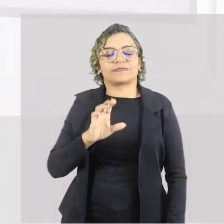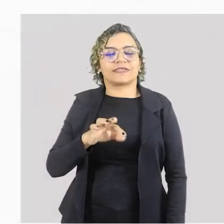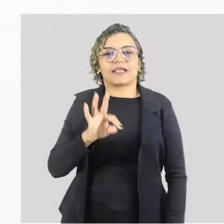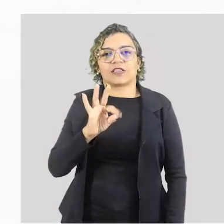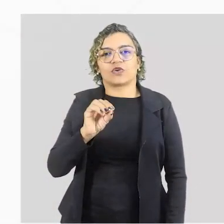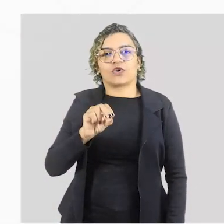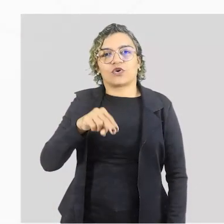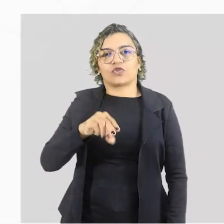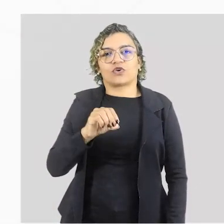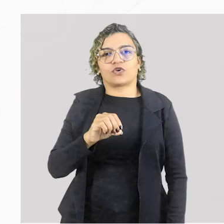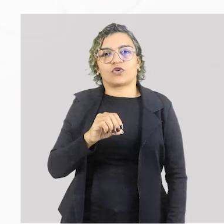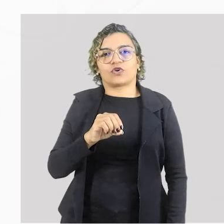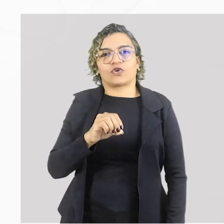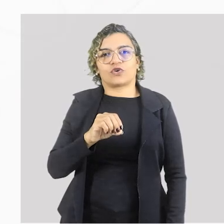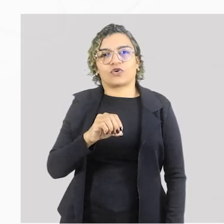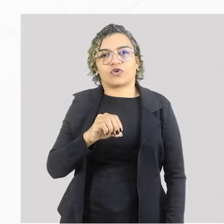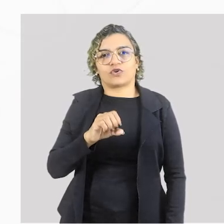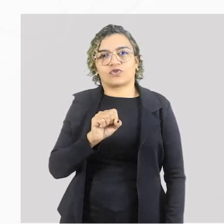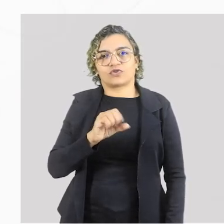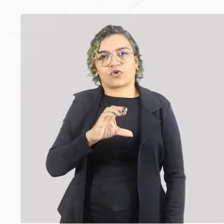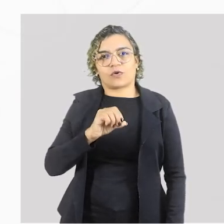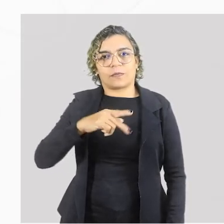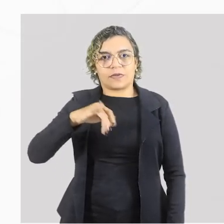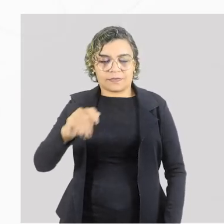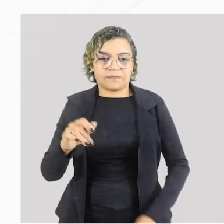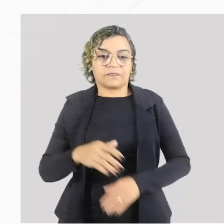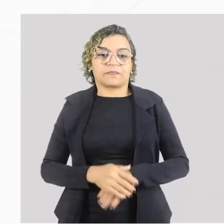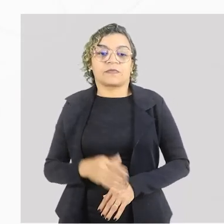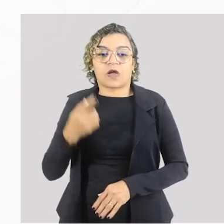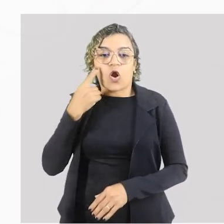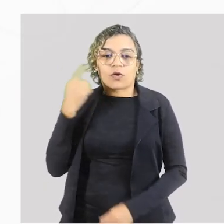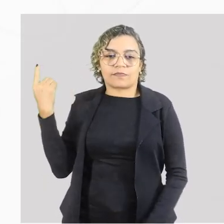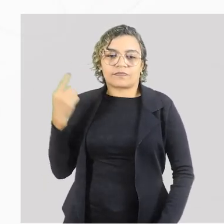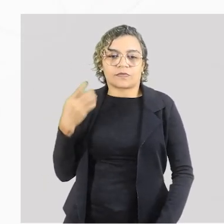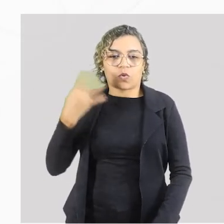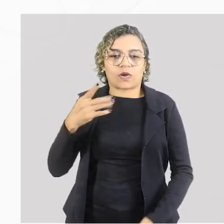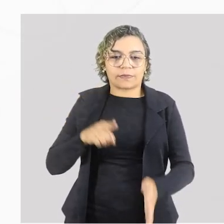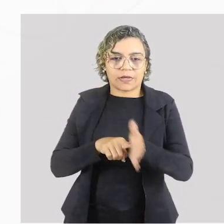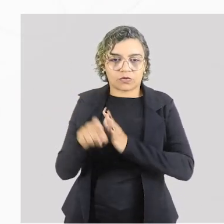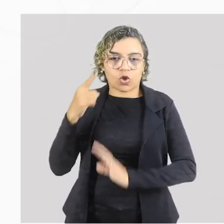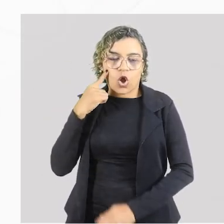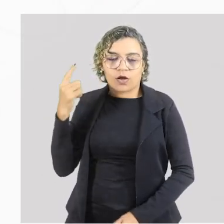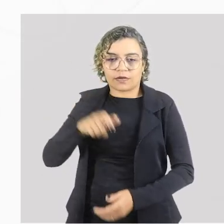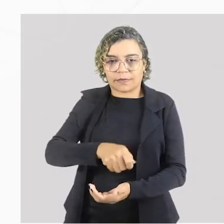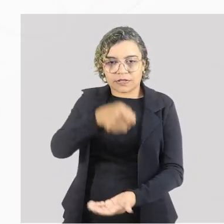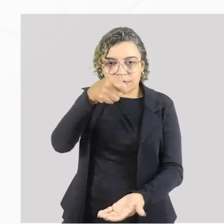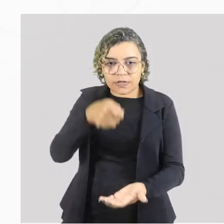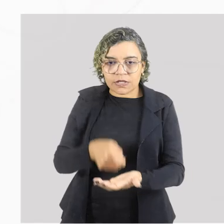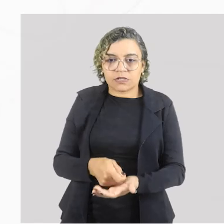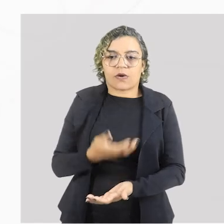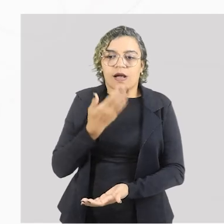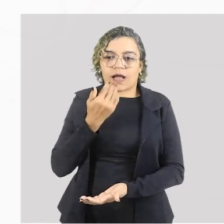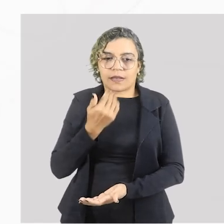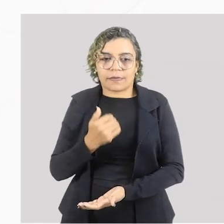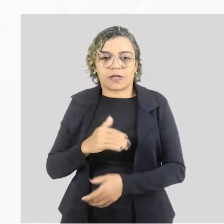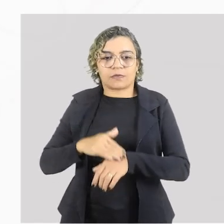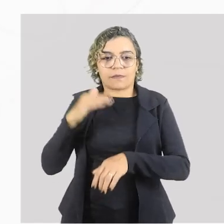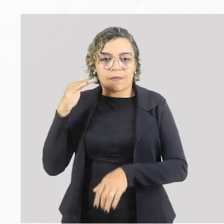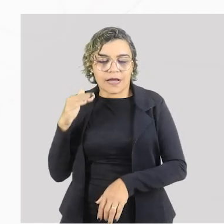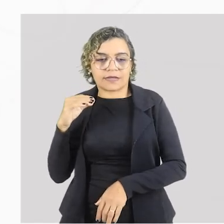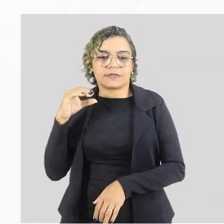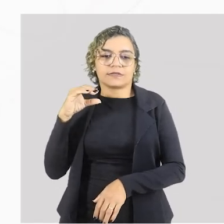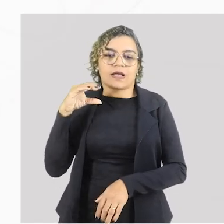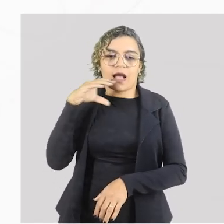Na panela de pressão, os alimentos cozinham em menos tempo, porque a pressão exercida sobre a água torna-se maior que a